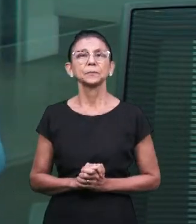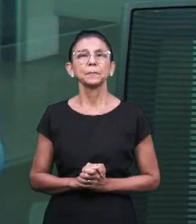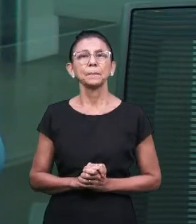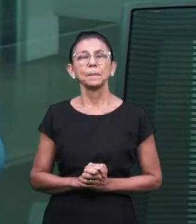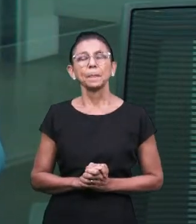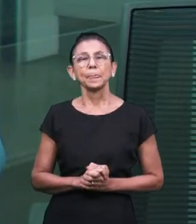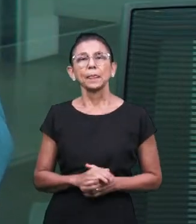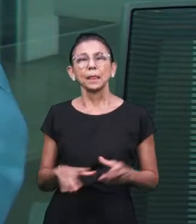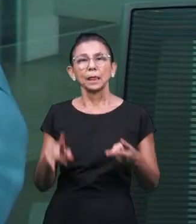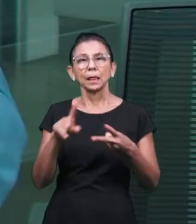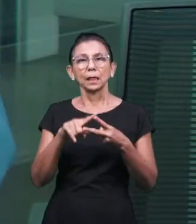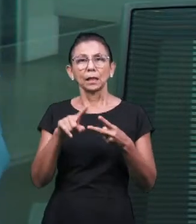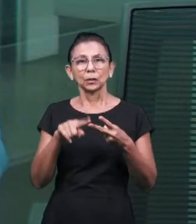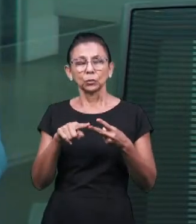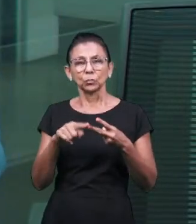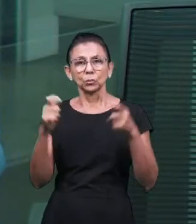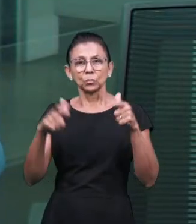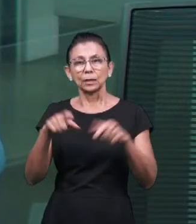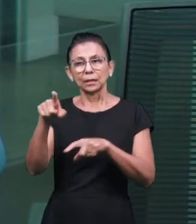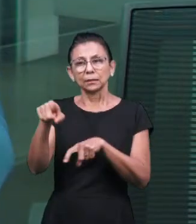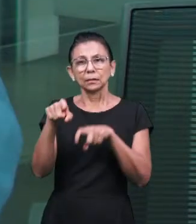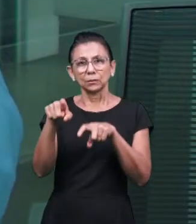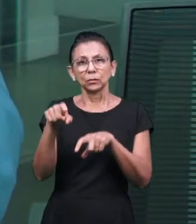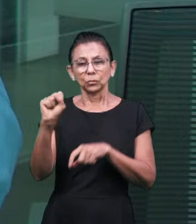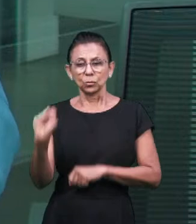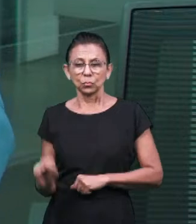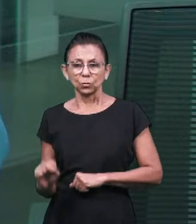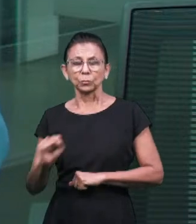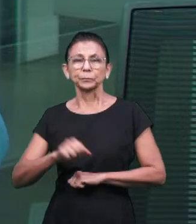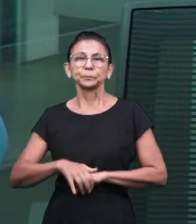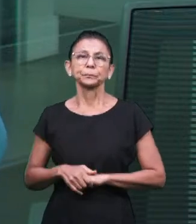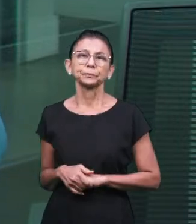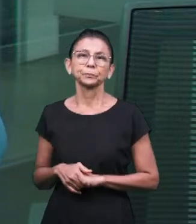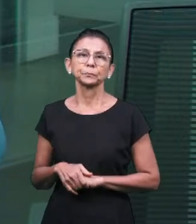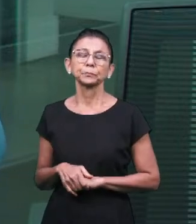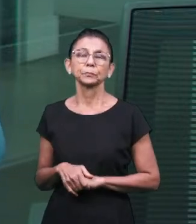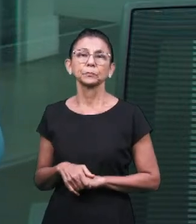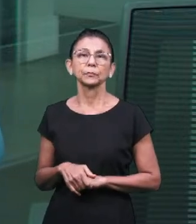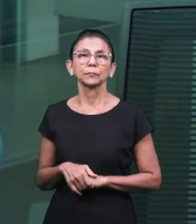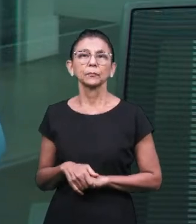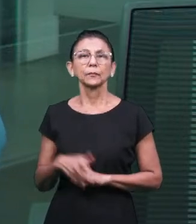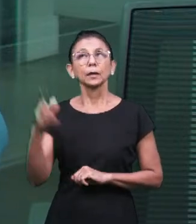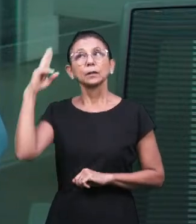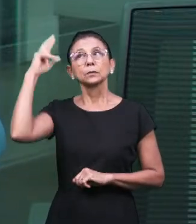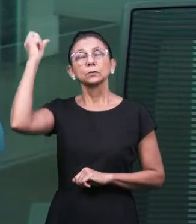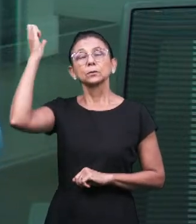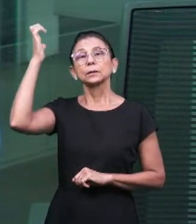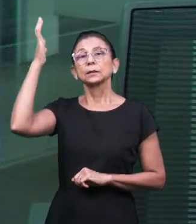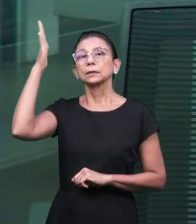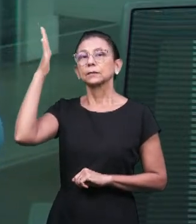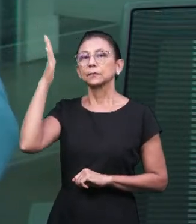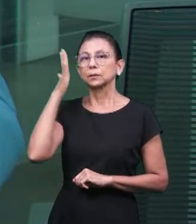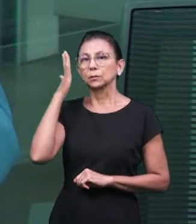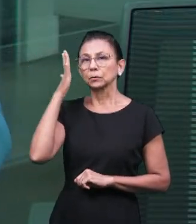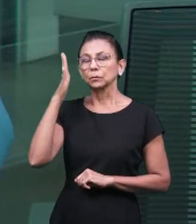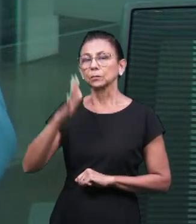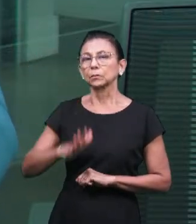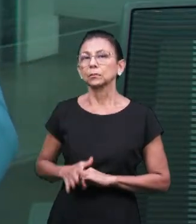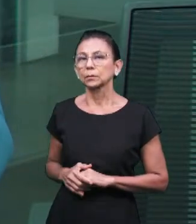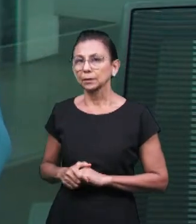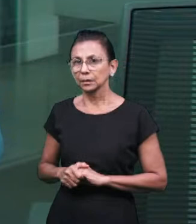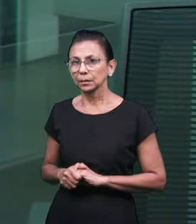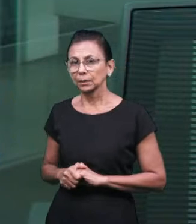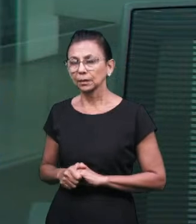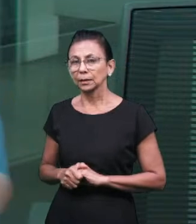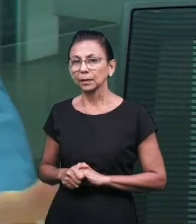do Itabapoana. Só isso. E o senhor deu uma revelação que, a partir dali, o senhor queria usar aquela